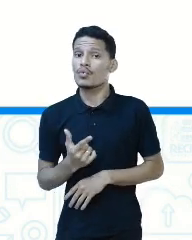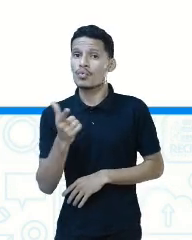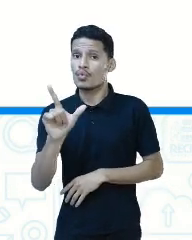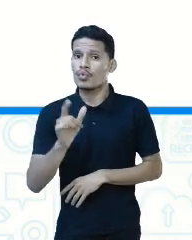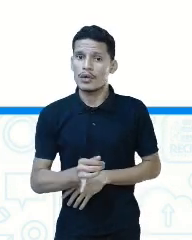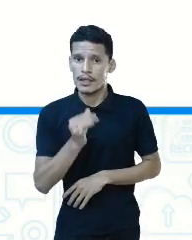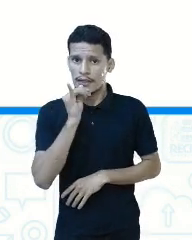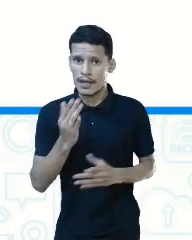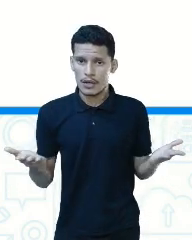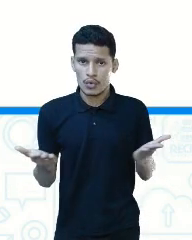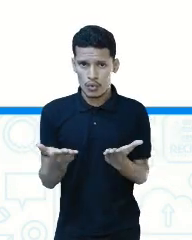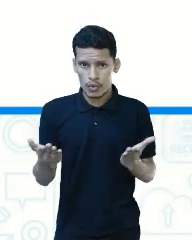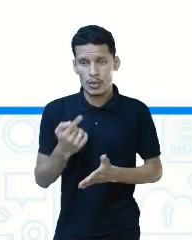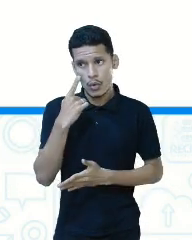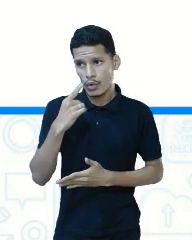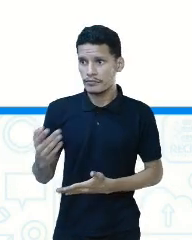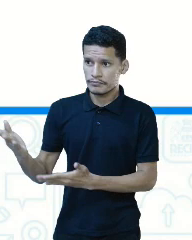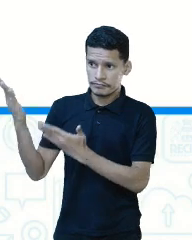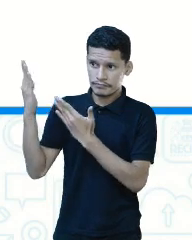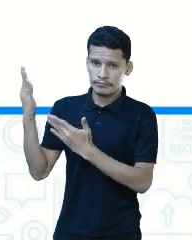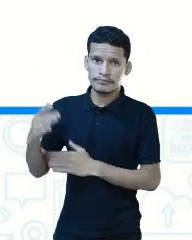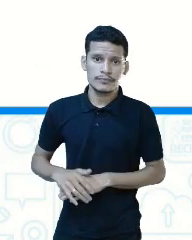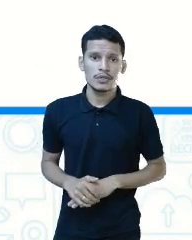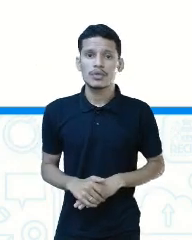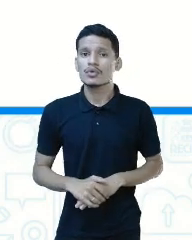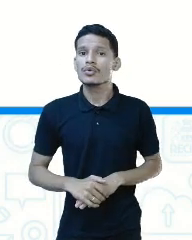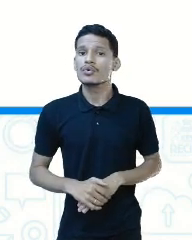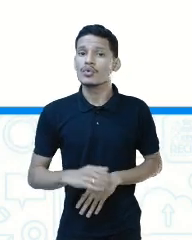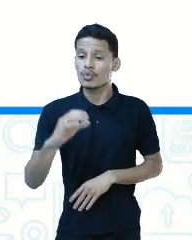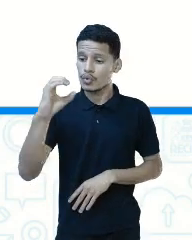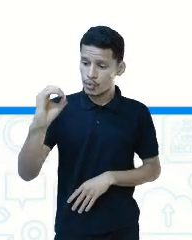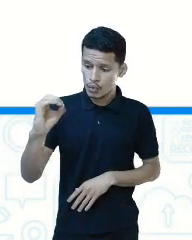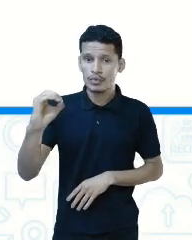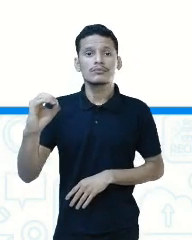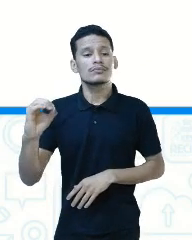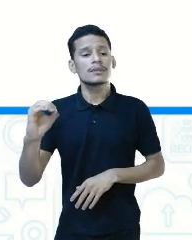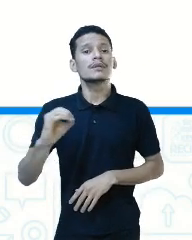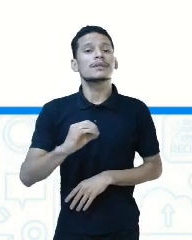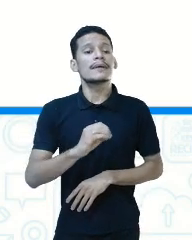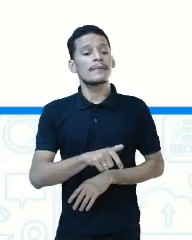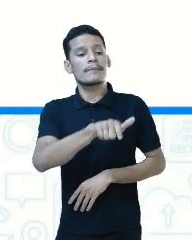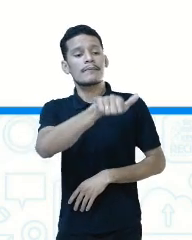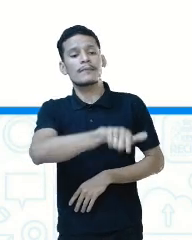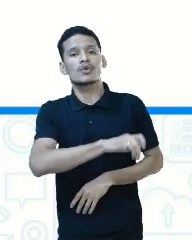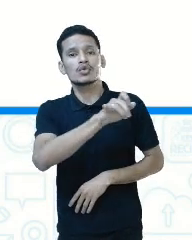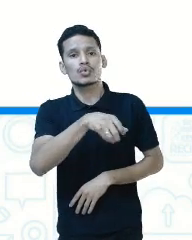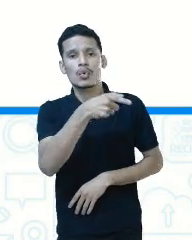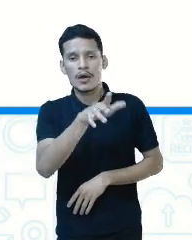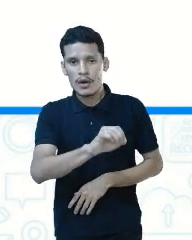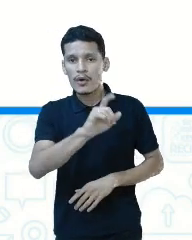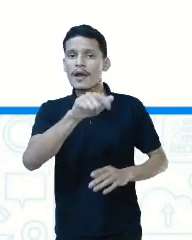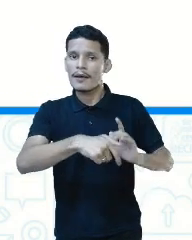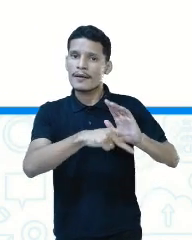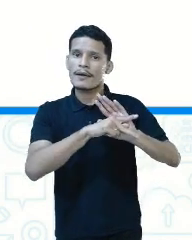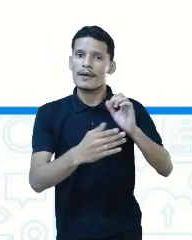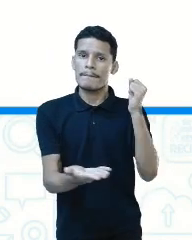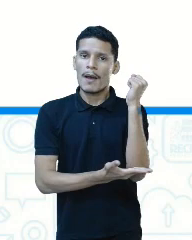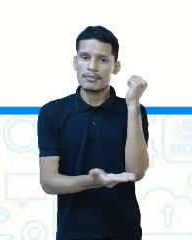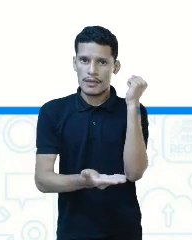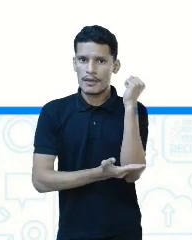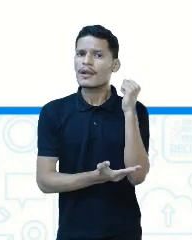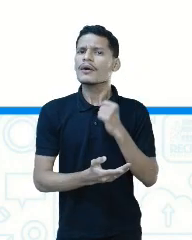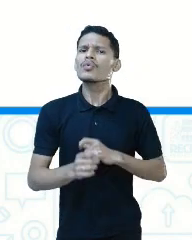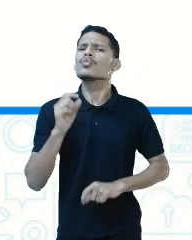agora. Olha só. O de João é de madeira. Então,